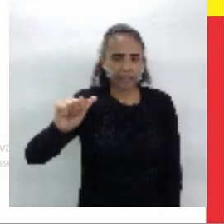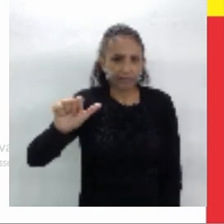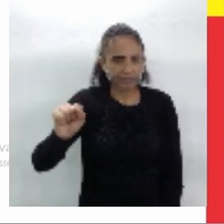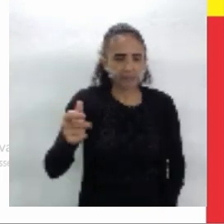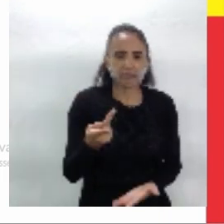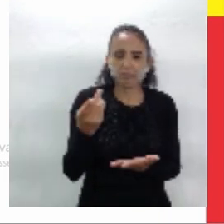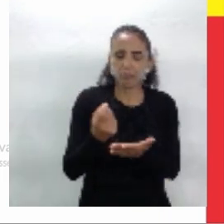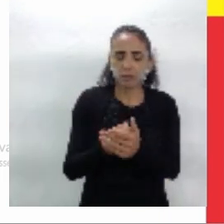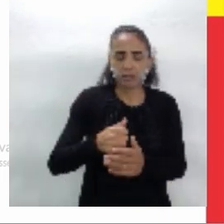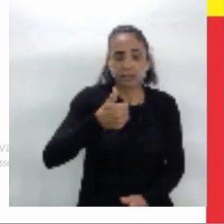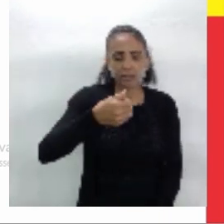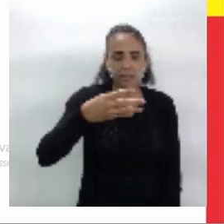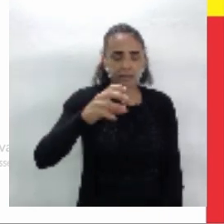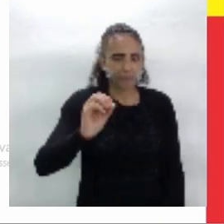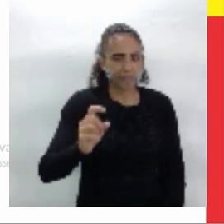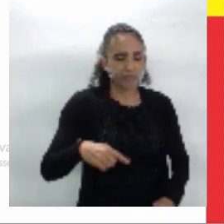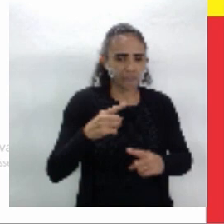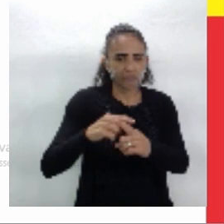140 vezes